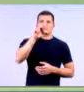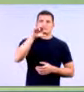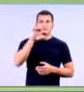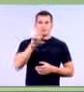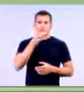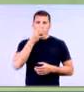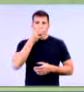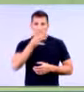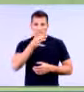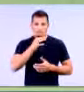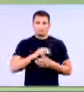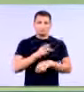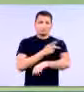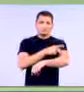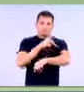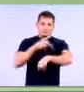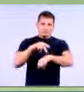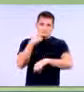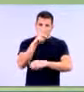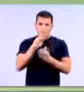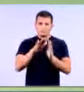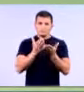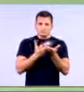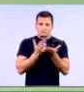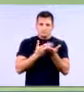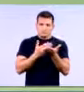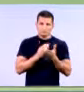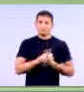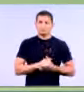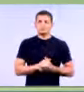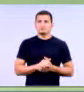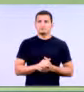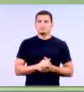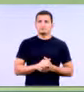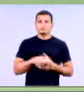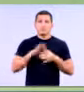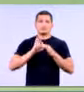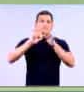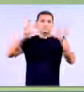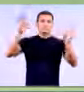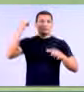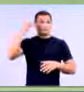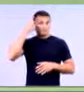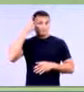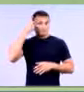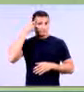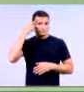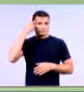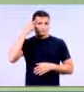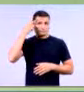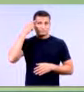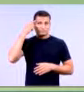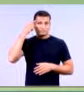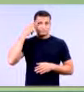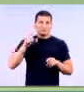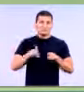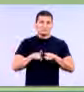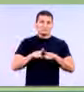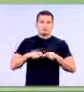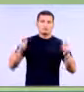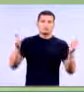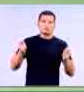livro Pedagogia da Autonomia, que indica, além da liberdade de pensar por si, também a capacidade